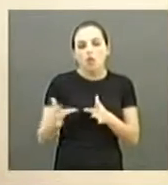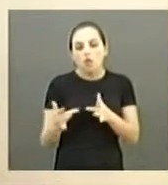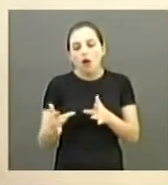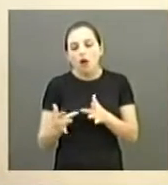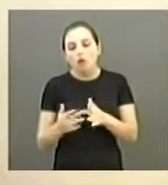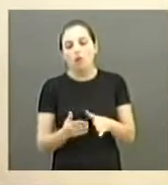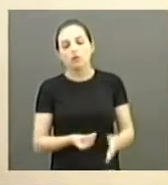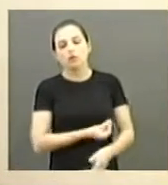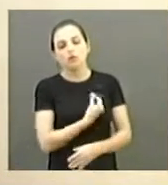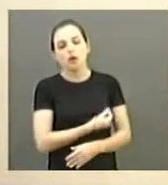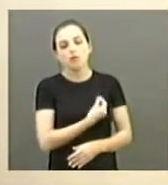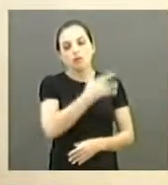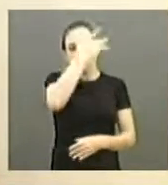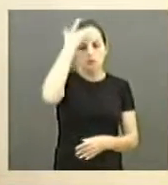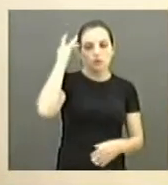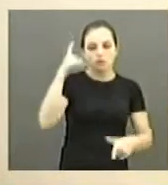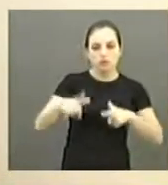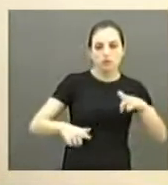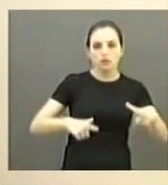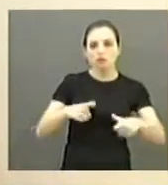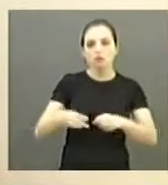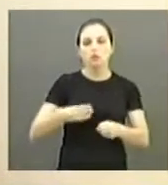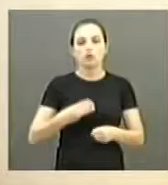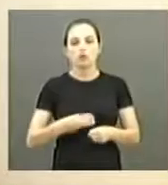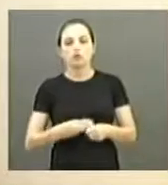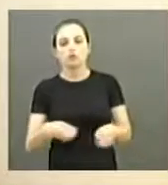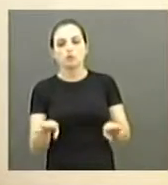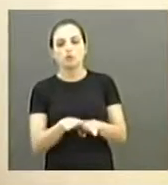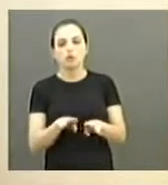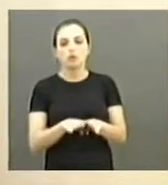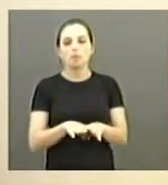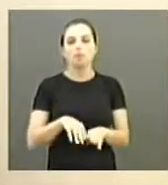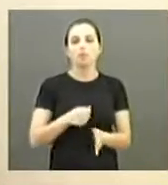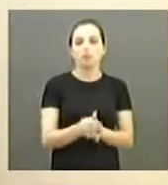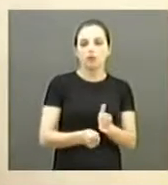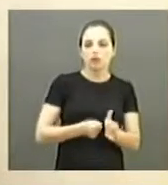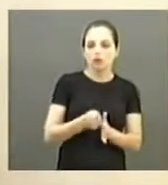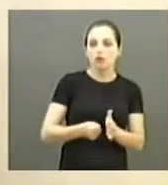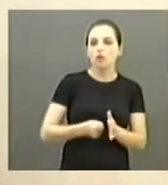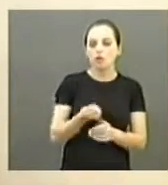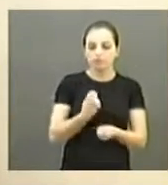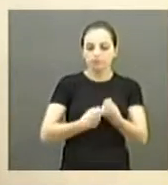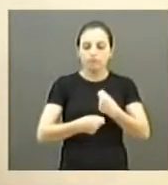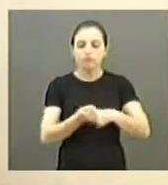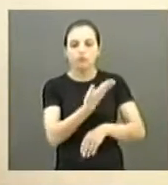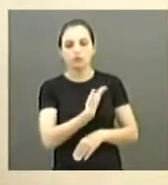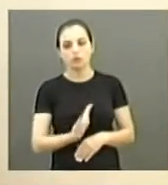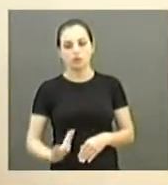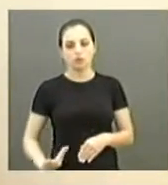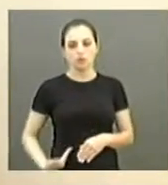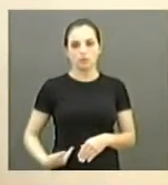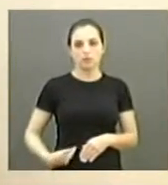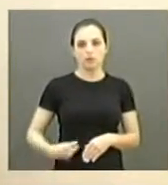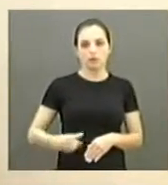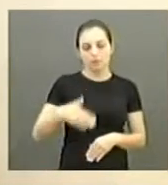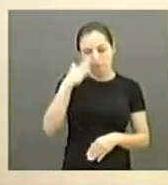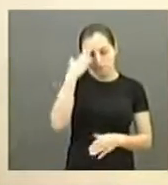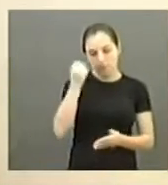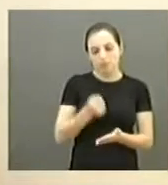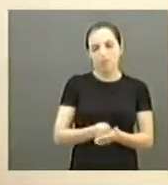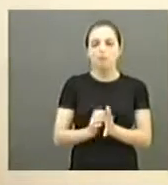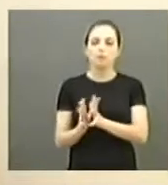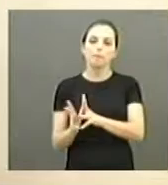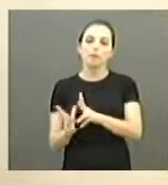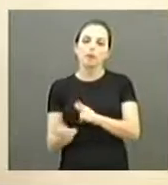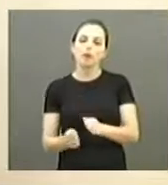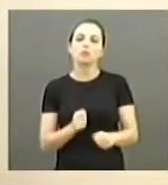dos servidores municipais e também para o município de Araraquara, para a administração pública. Eu acredito que todo